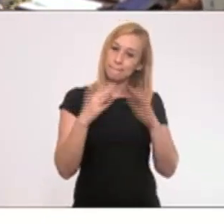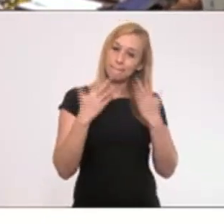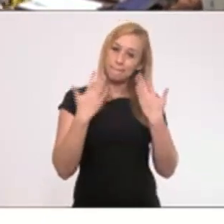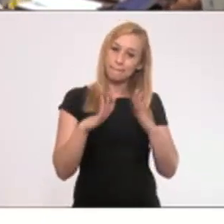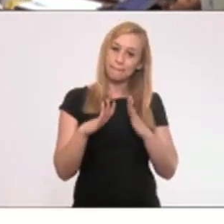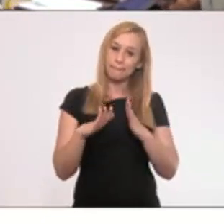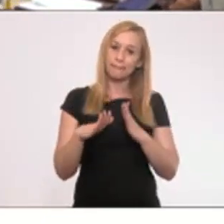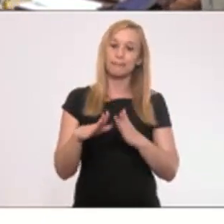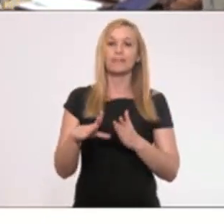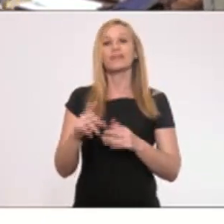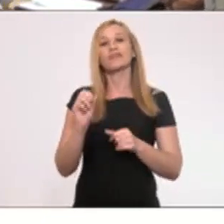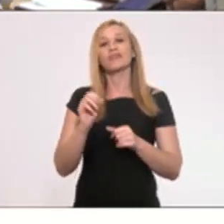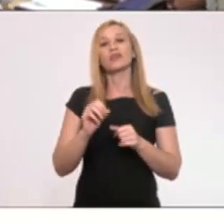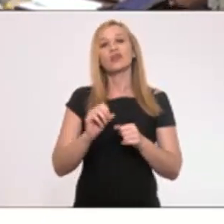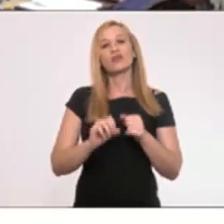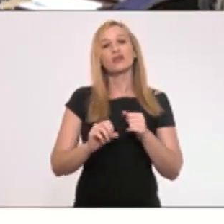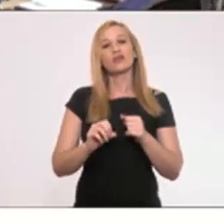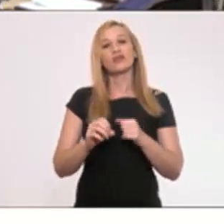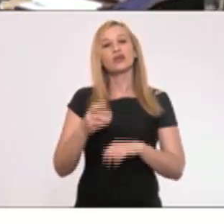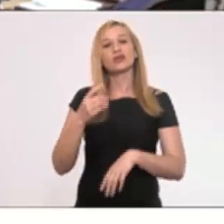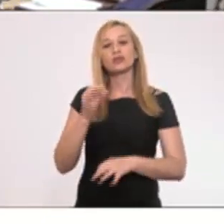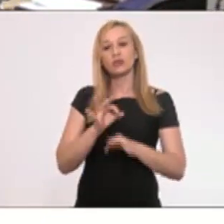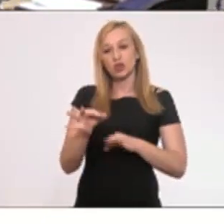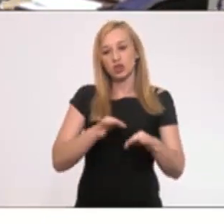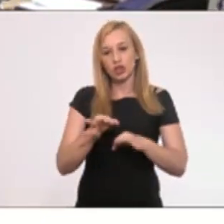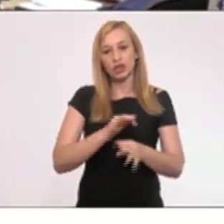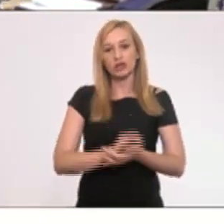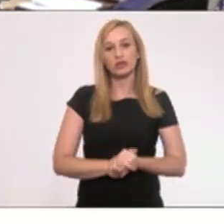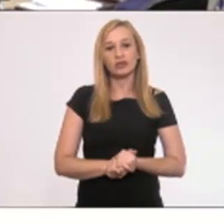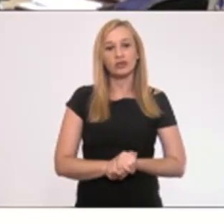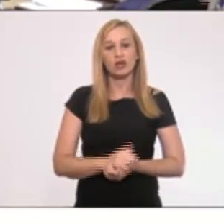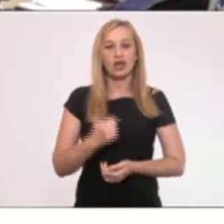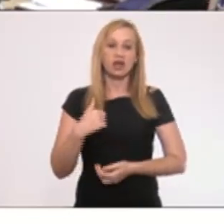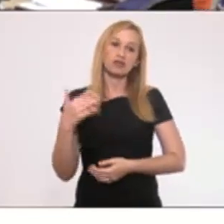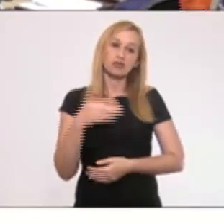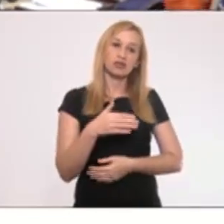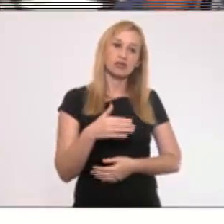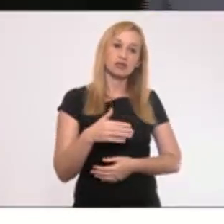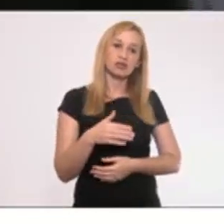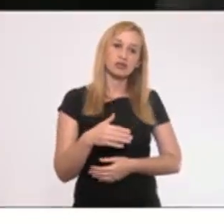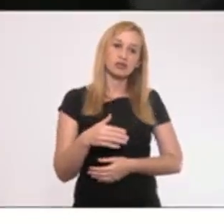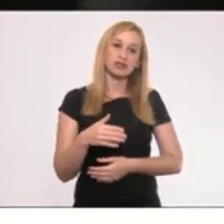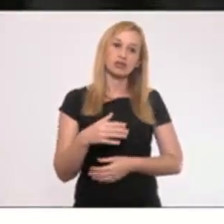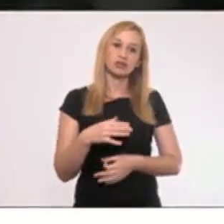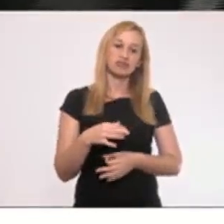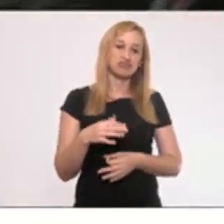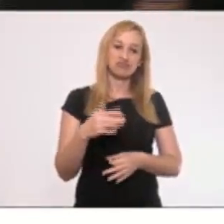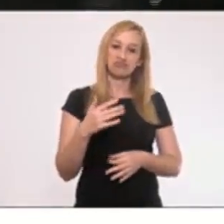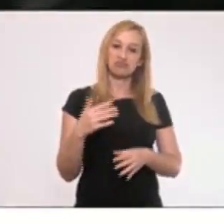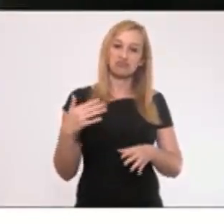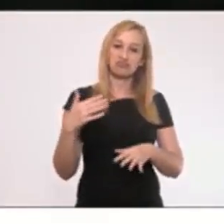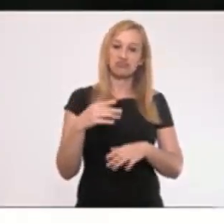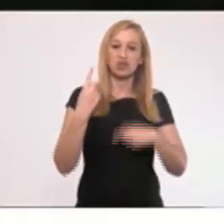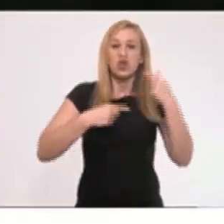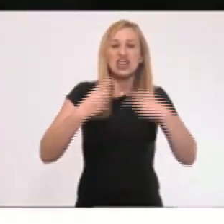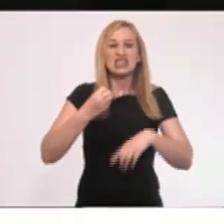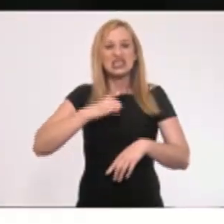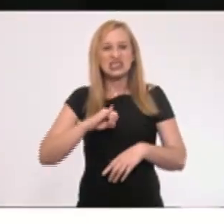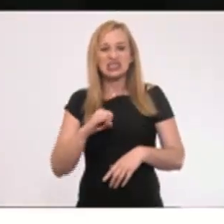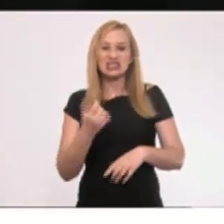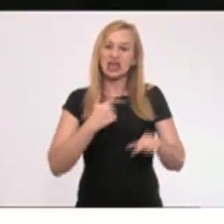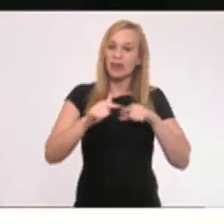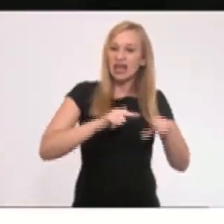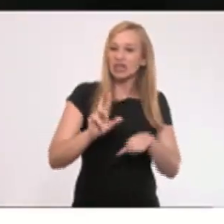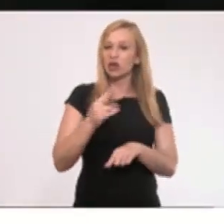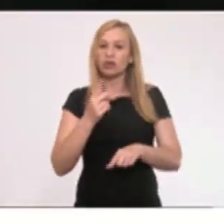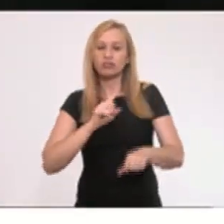autor do projeto. E não entro nesse discurso se tem mandato, se não tem mandato. Eu acho que ainda que tenha mandato e se fizer